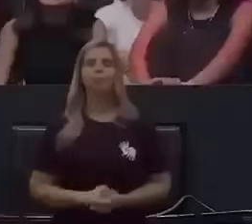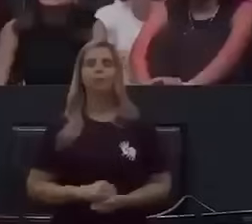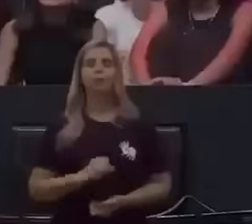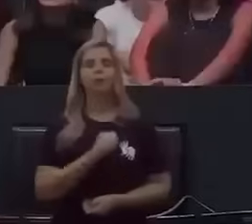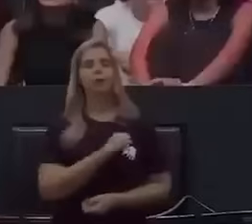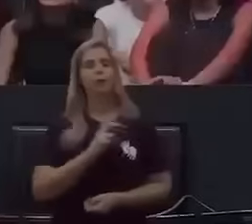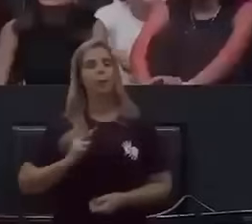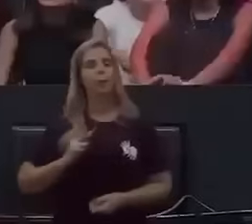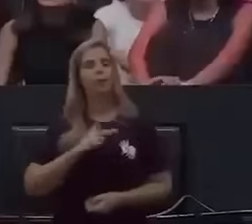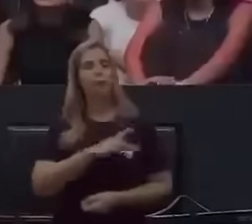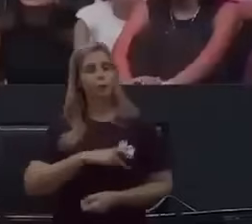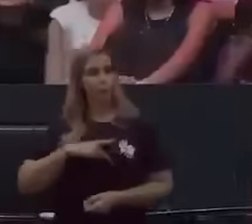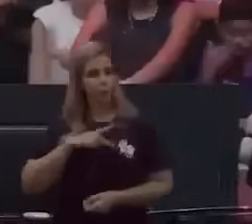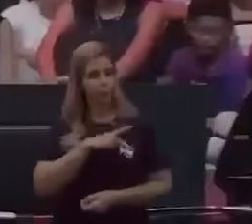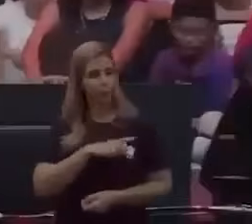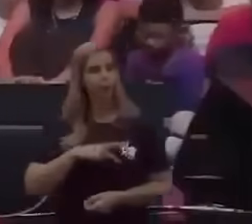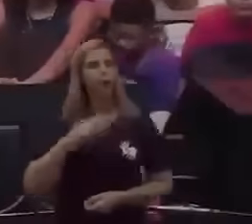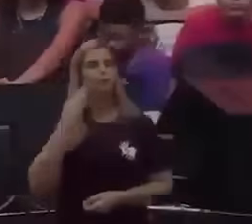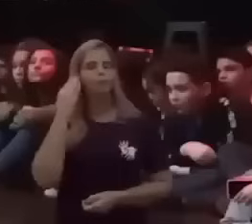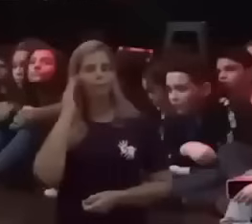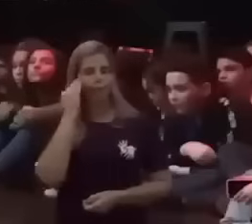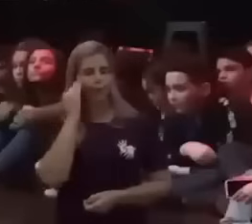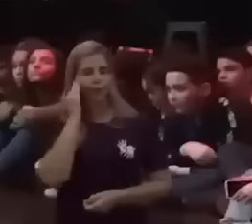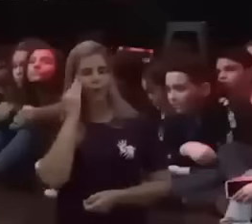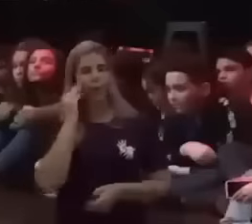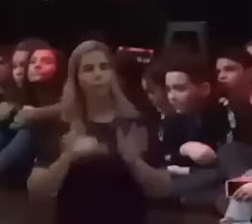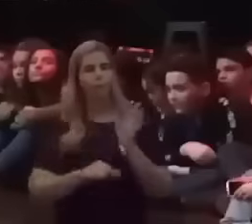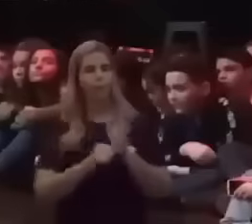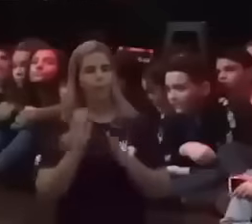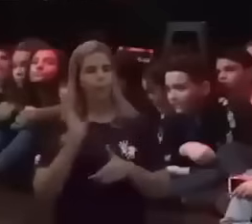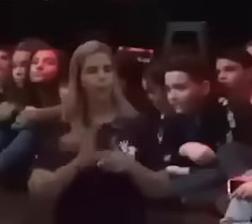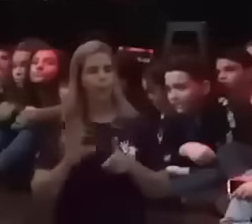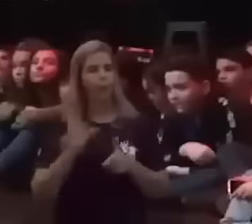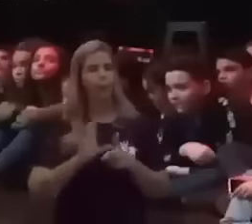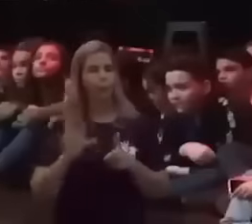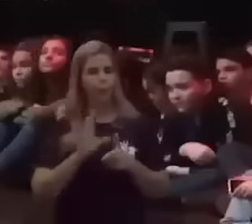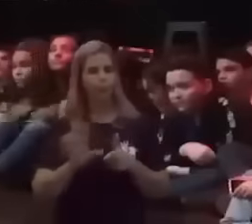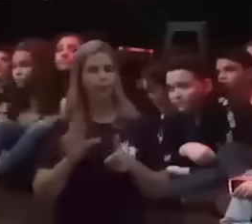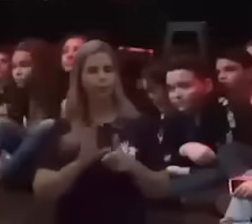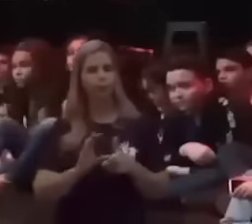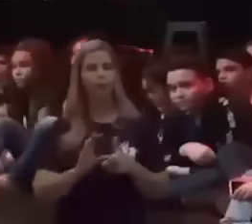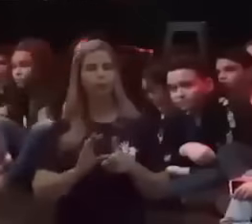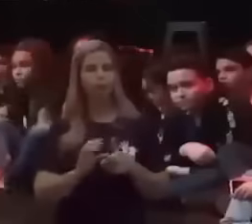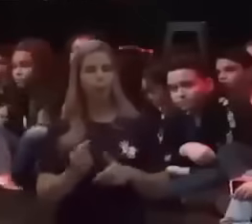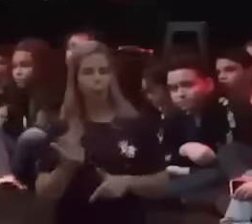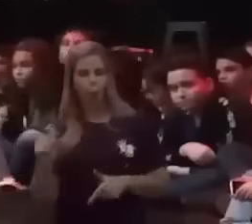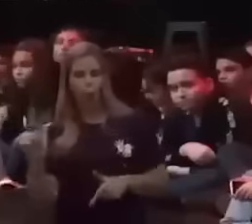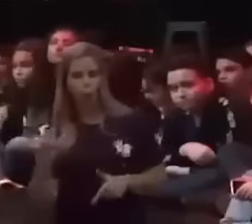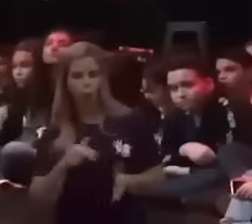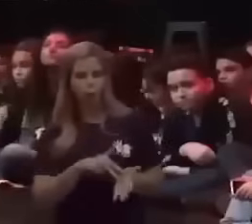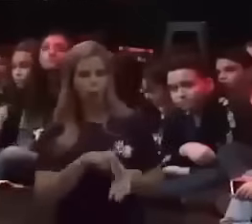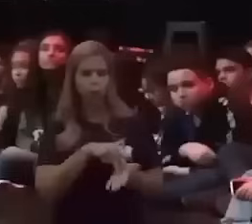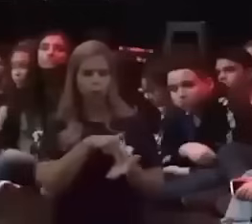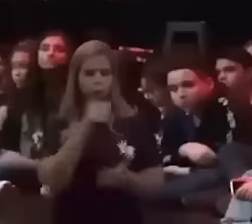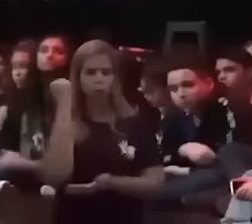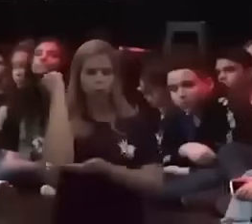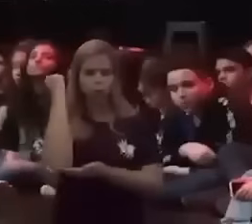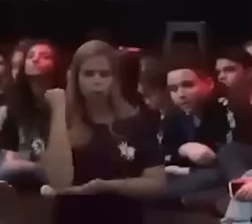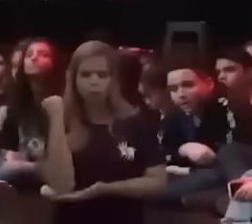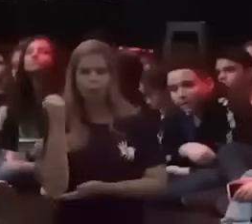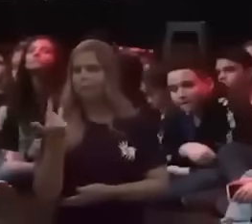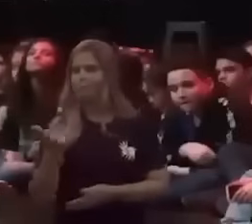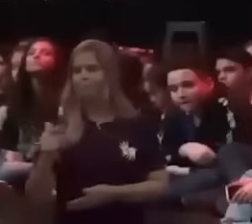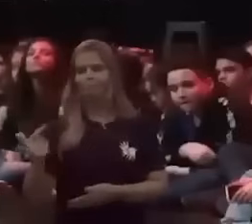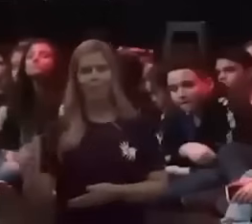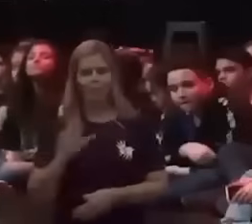O apóstolo Paulo, entendendo assim, disse lá em 1 Coríntios 3,11, ninguém pode lançar outro fundamento além daquele que já foi posto, o qual é